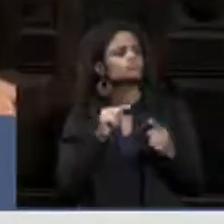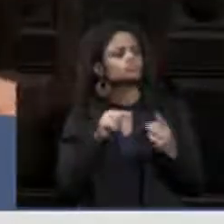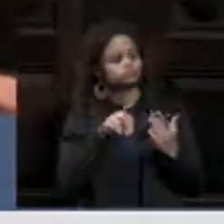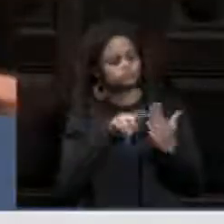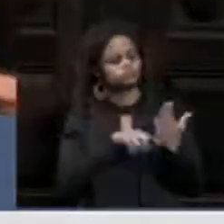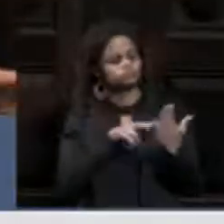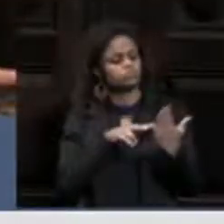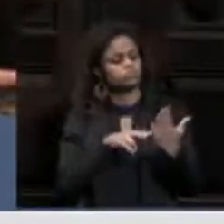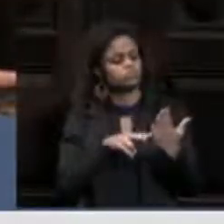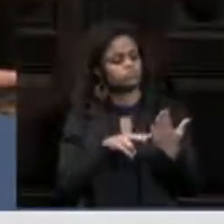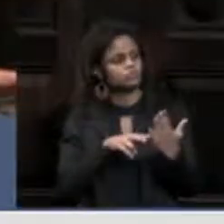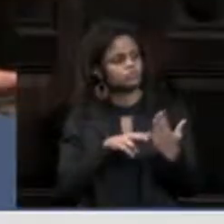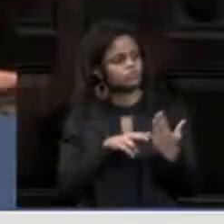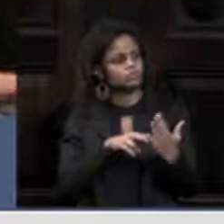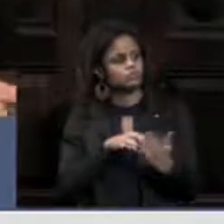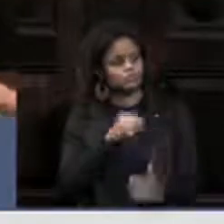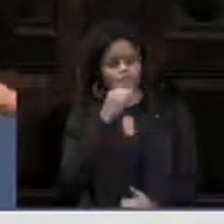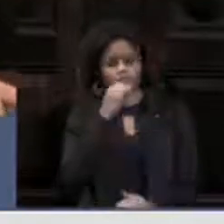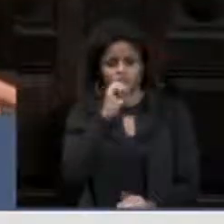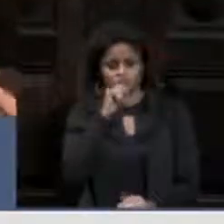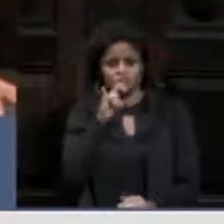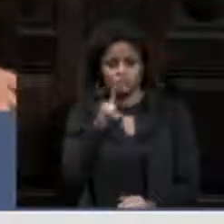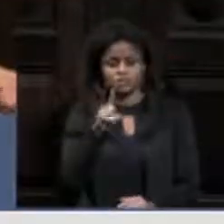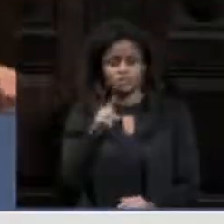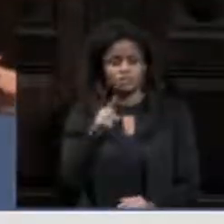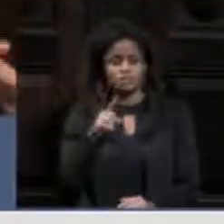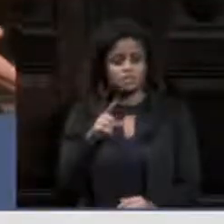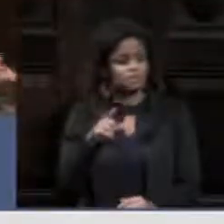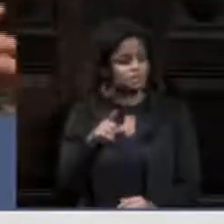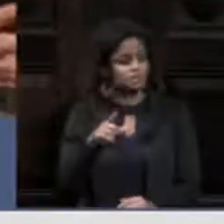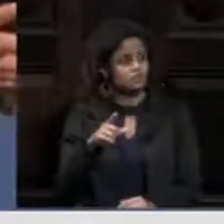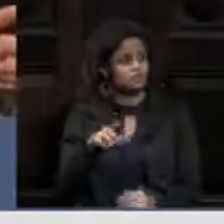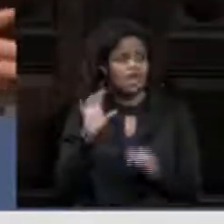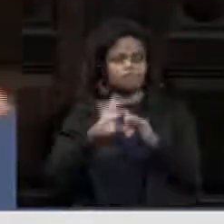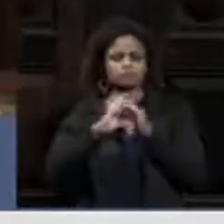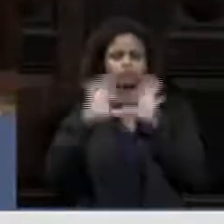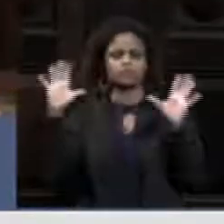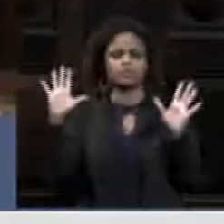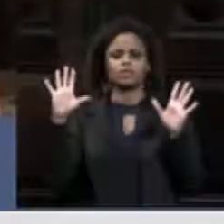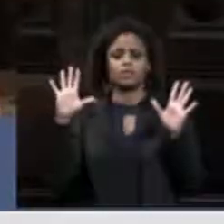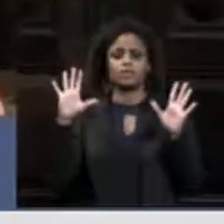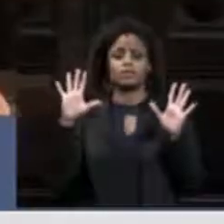você é neoliberal, é liberal